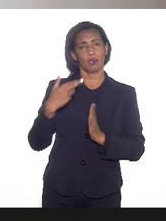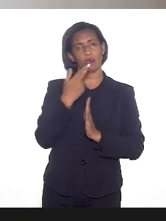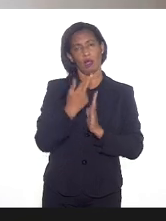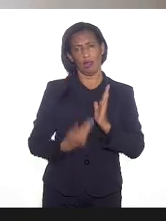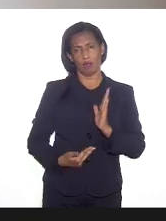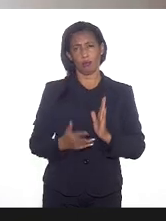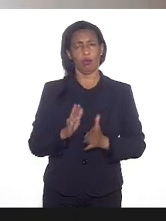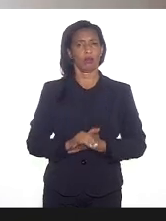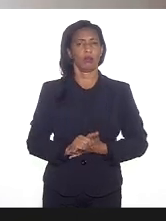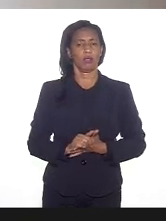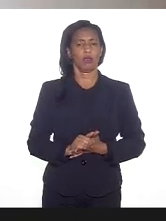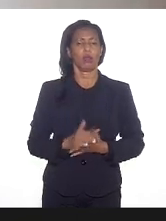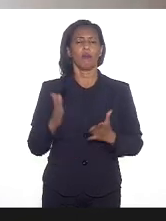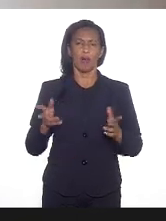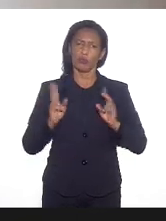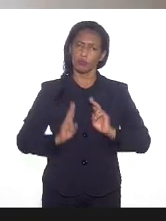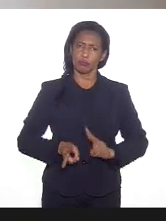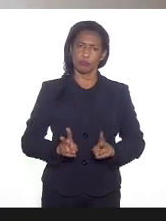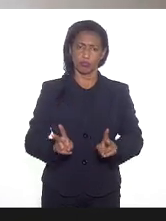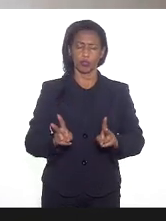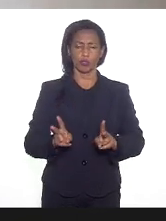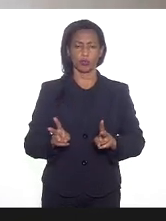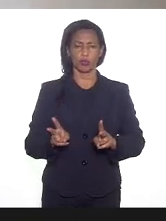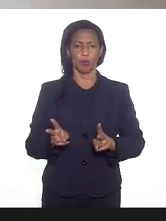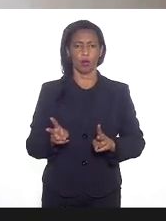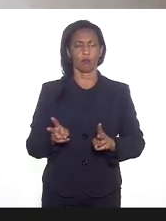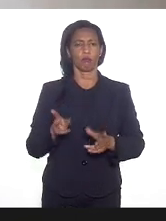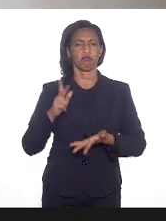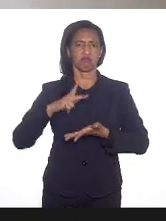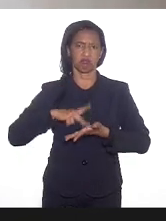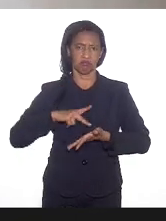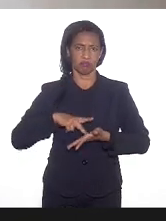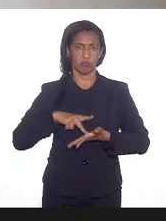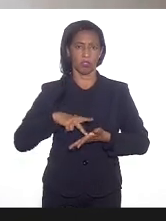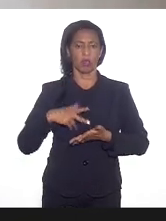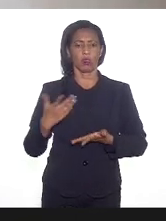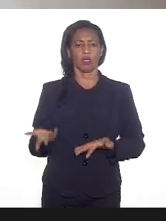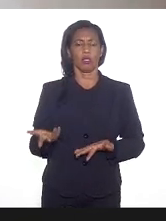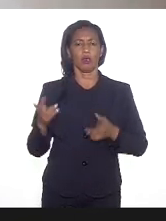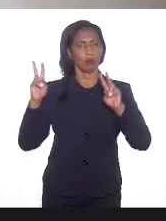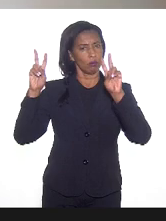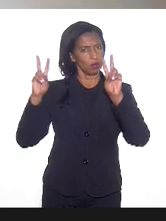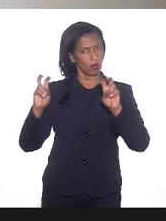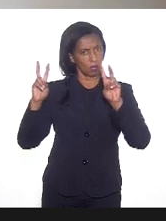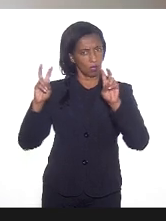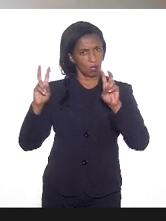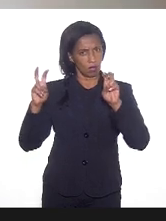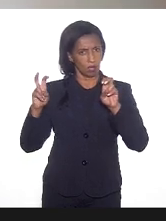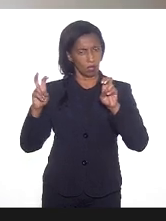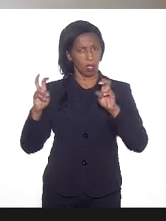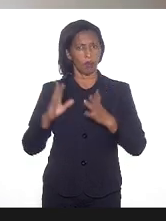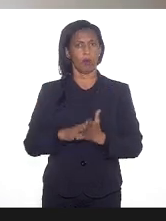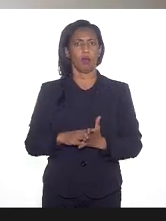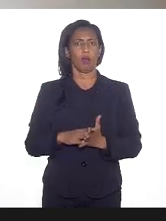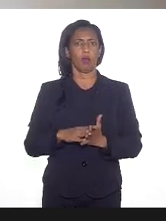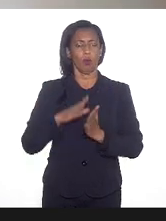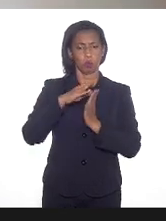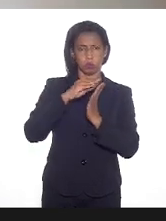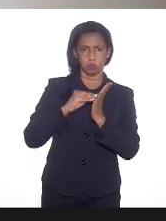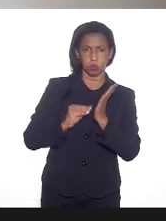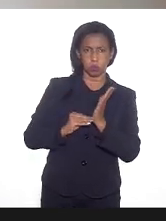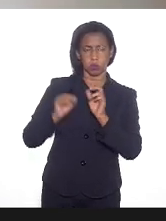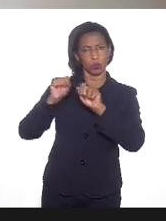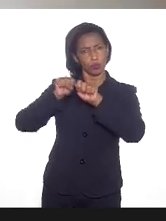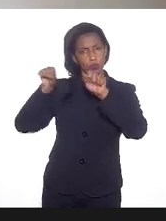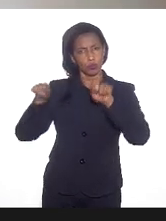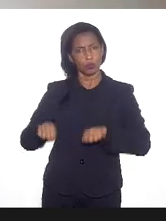destaco, é um relatório que continua atual, tanto pela envergadura do tema, né, pelo quanto ele é estruturante para as finanças do